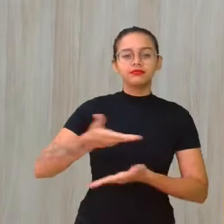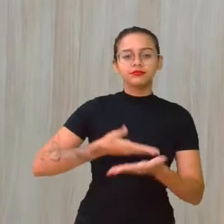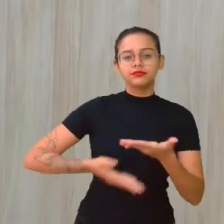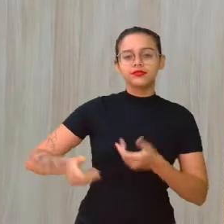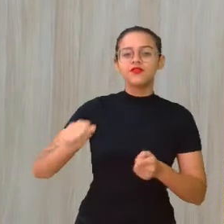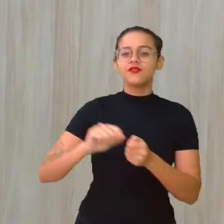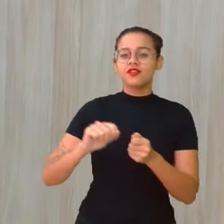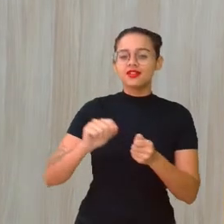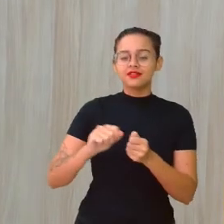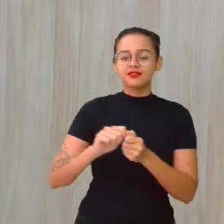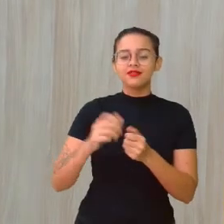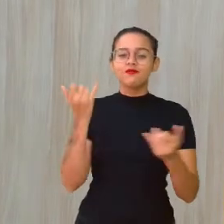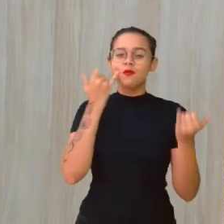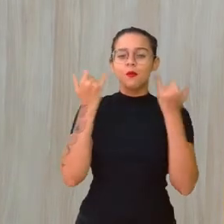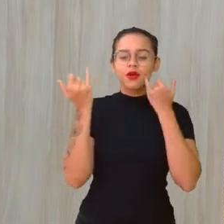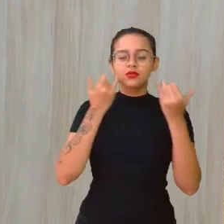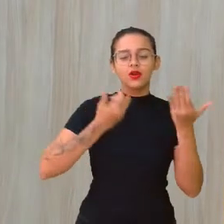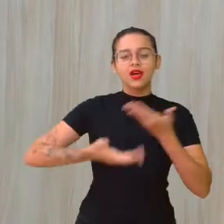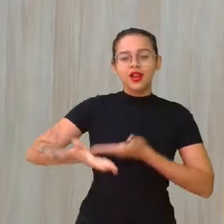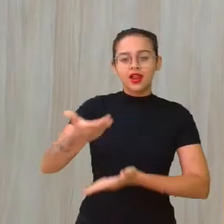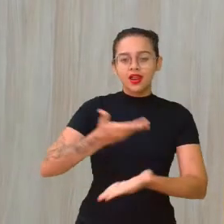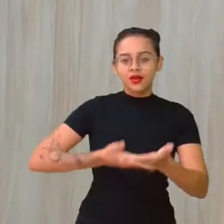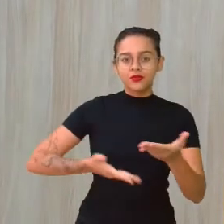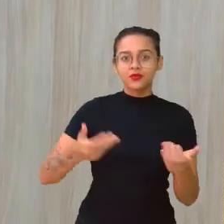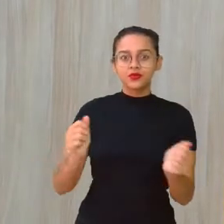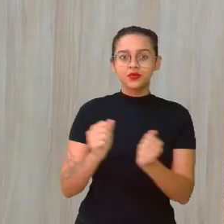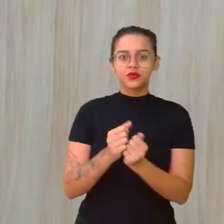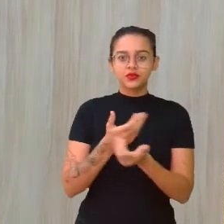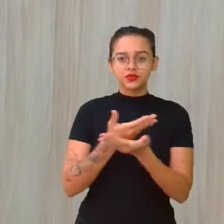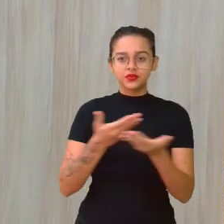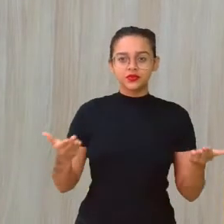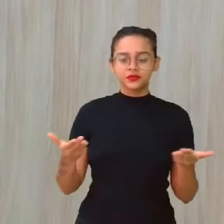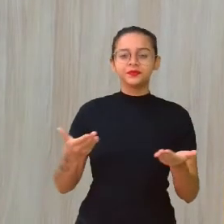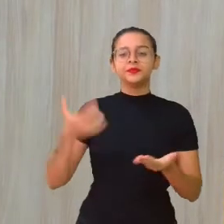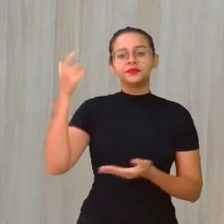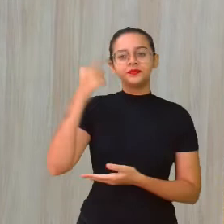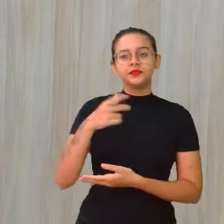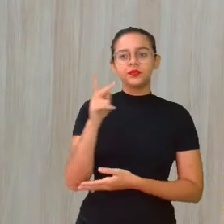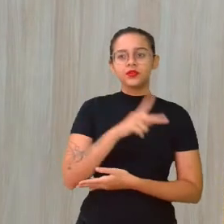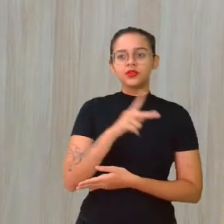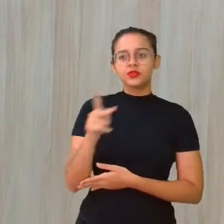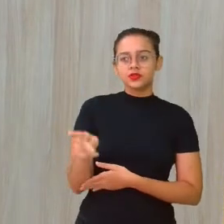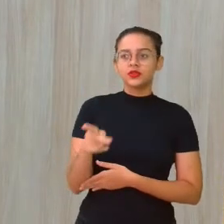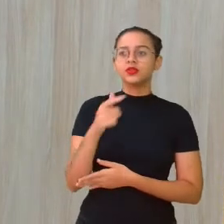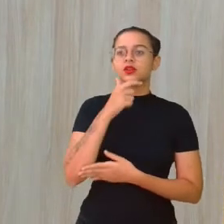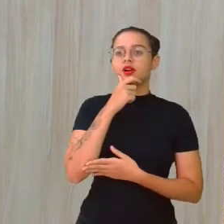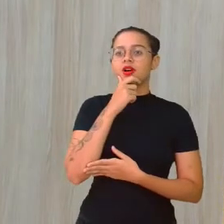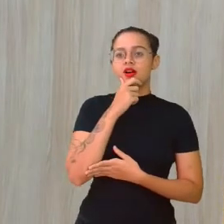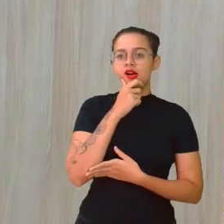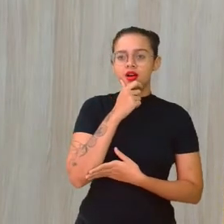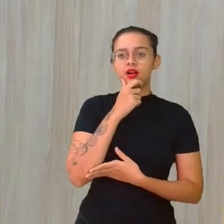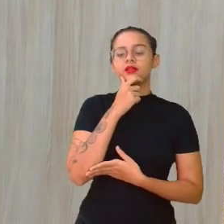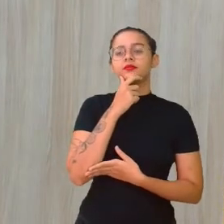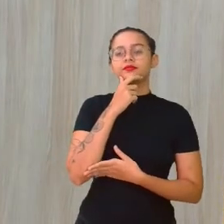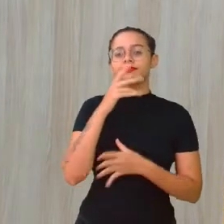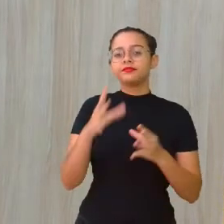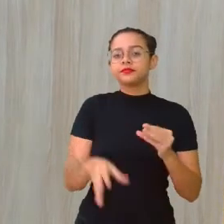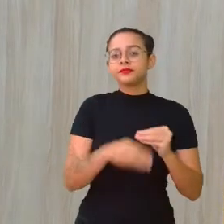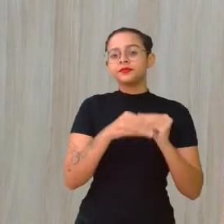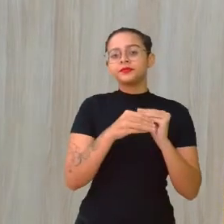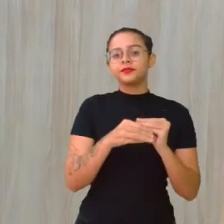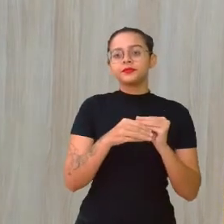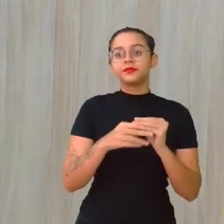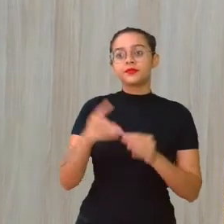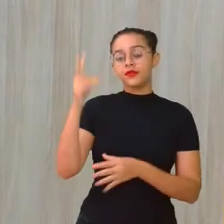fazer essa troca de informações com vocês. Como eu falei, sou professora de inglês, tá? E complementando, vamos